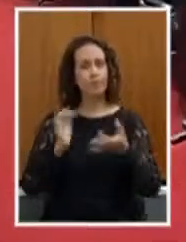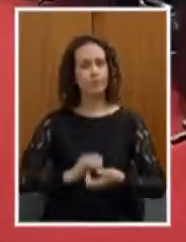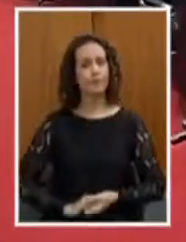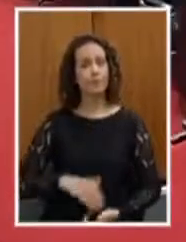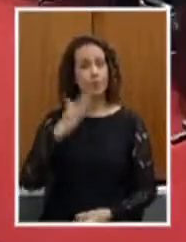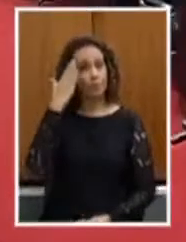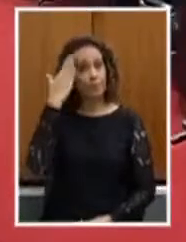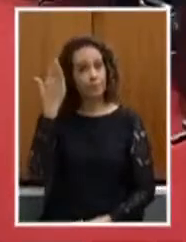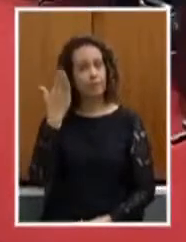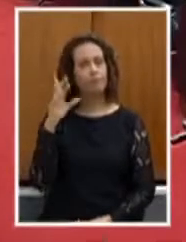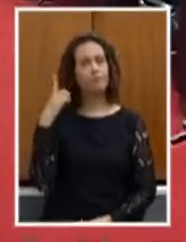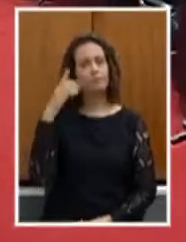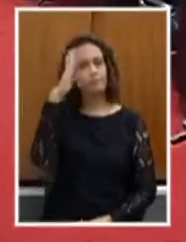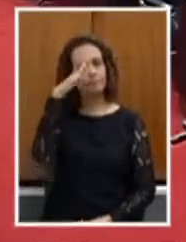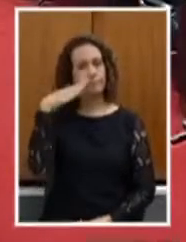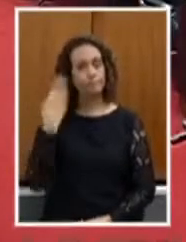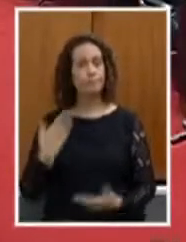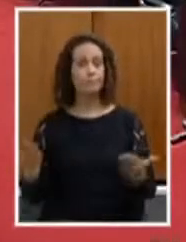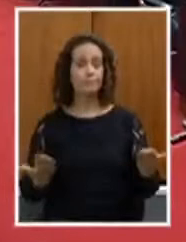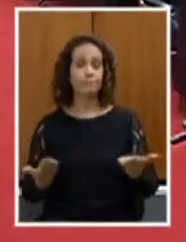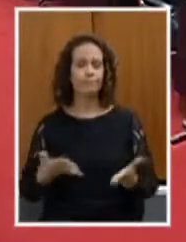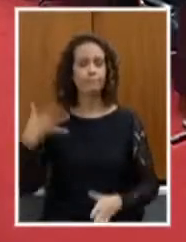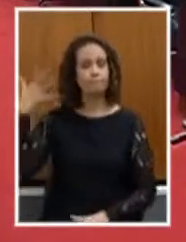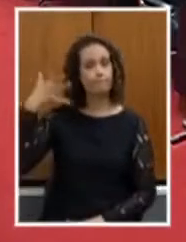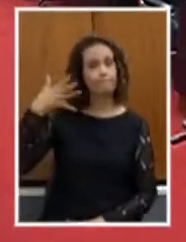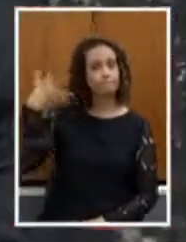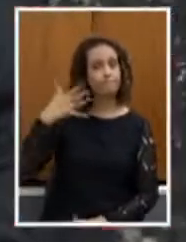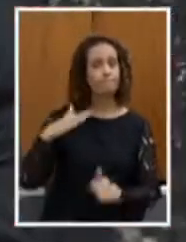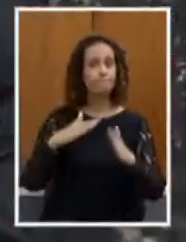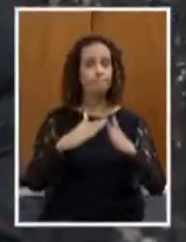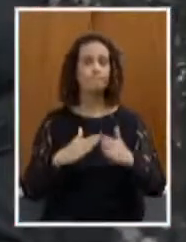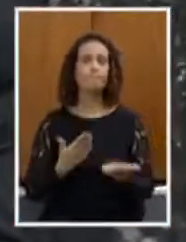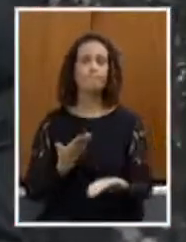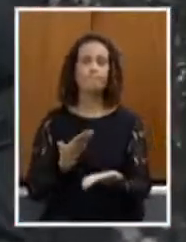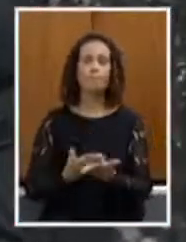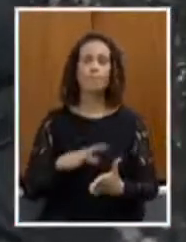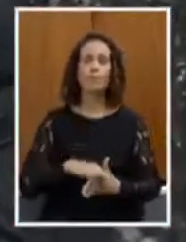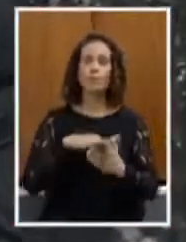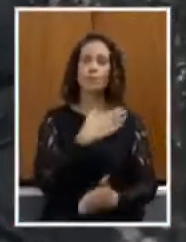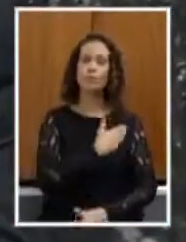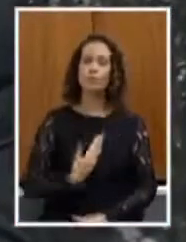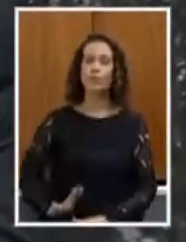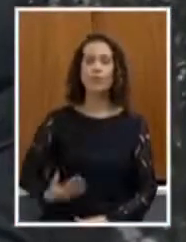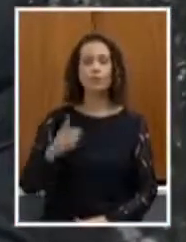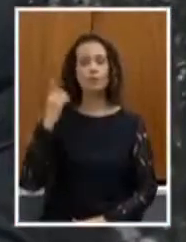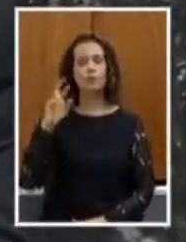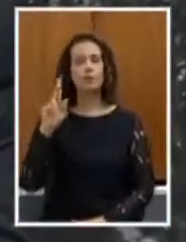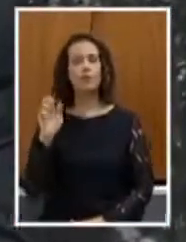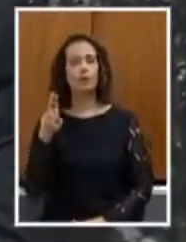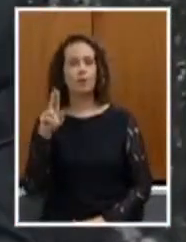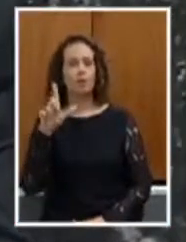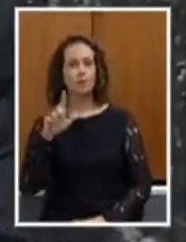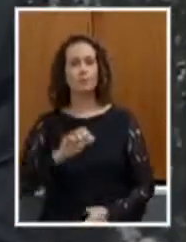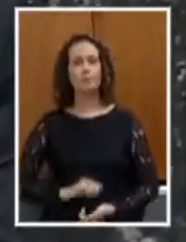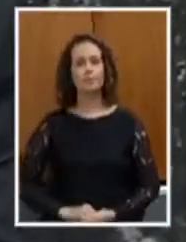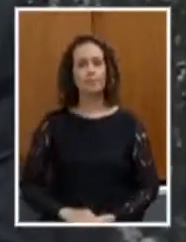deputada Beatriz Cerqueira. Com a palavra, para encaminhar a votação, o líder do governo, deputado Raul Belém.